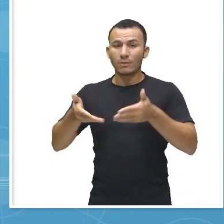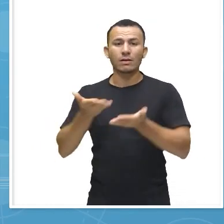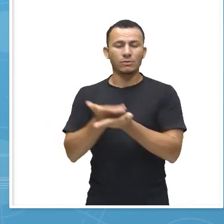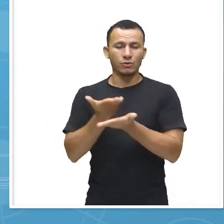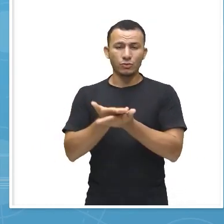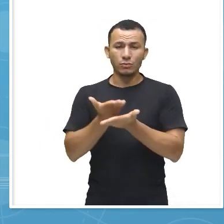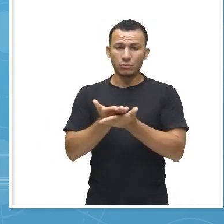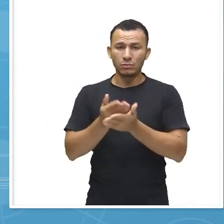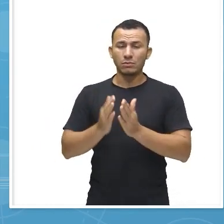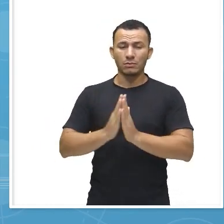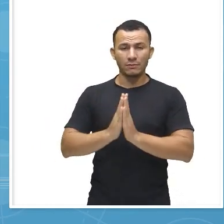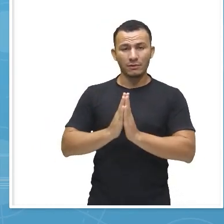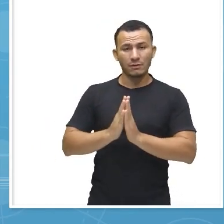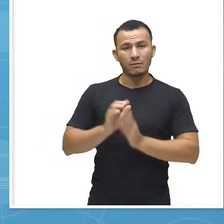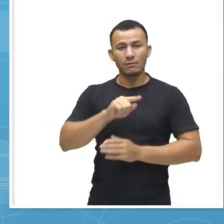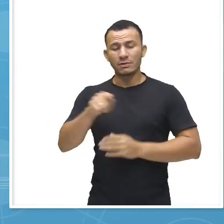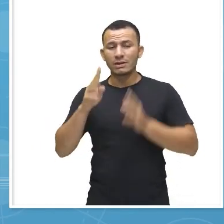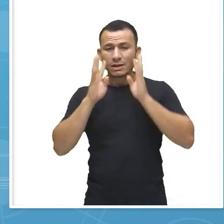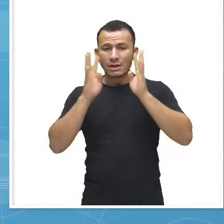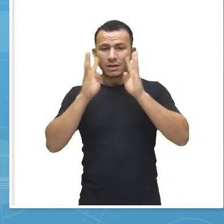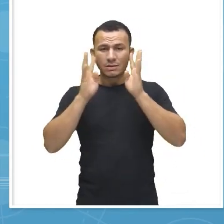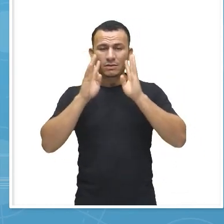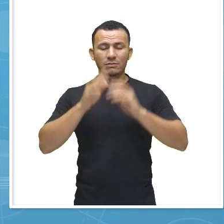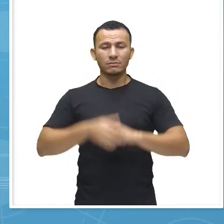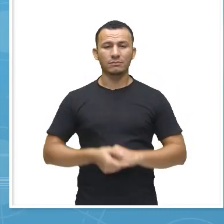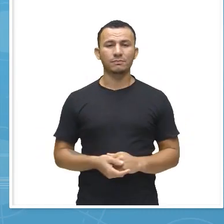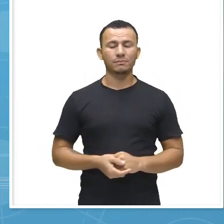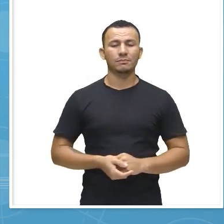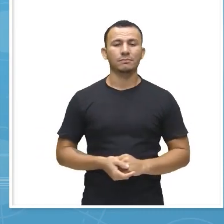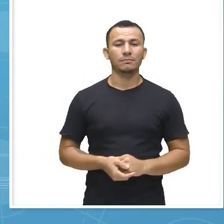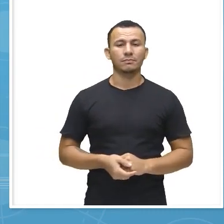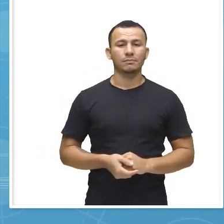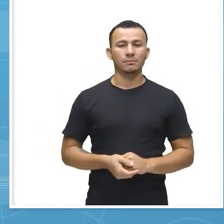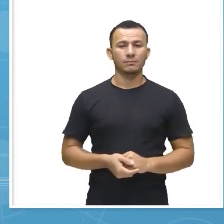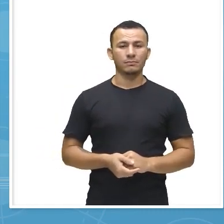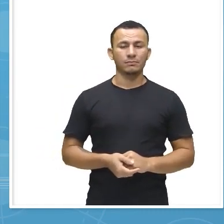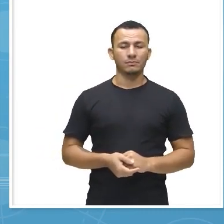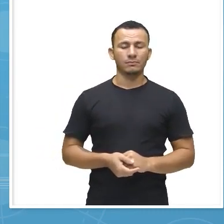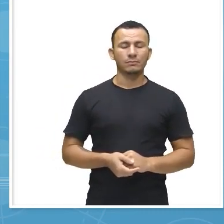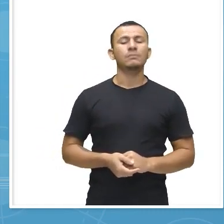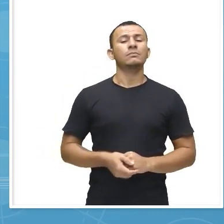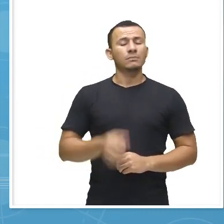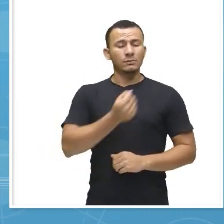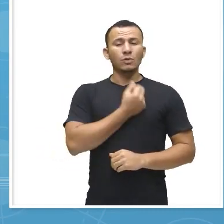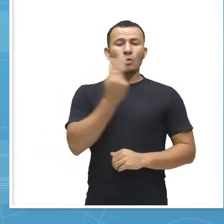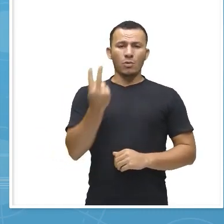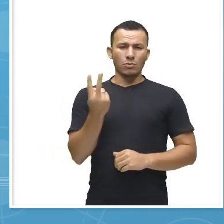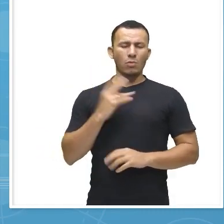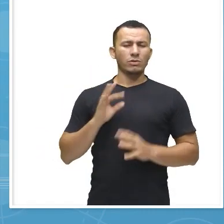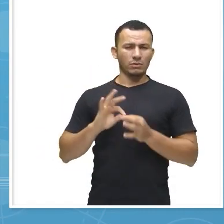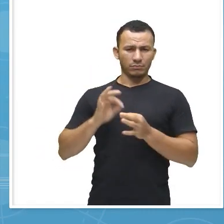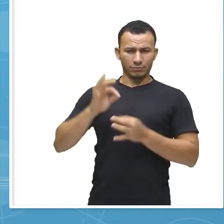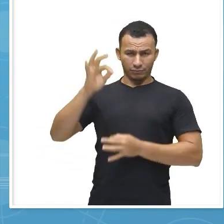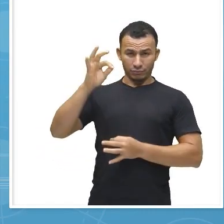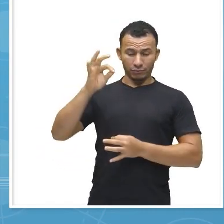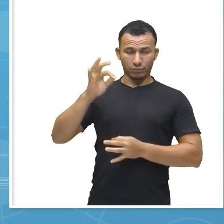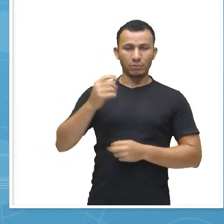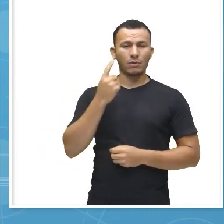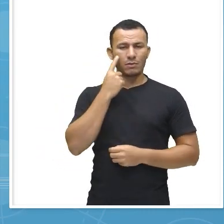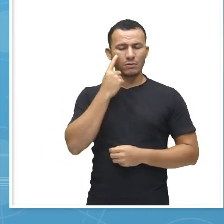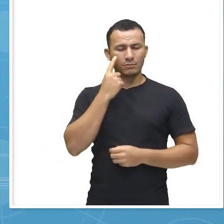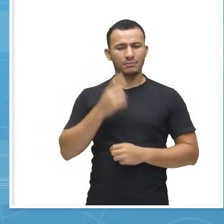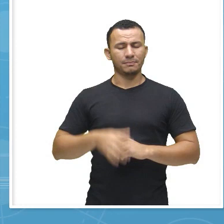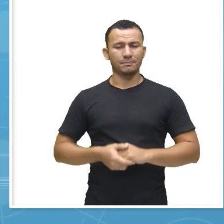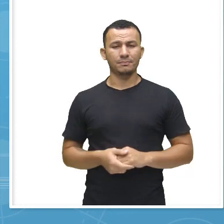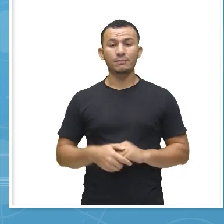tá, gente? Vamos lá, atenção. Então, olha só. Nessa segunda questão, o texto dela é um pouquinho mais denso, não é isso? Vamos retornar lá para nós?